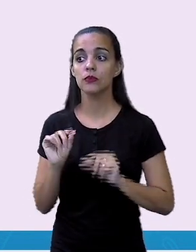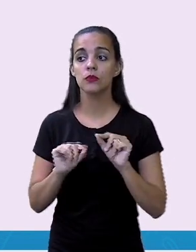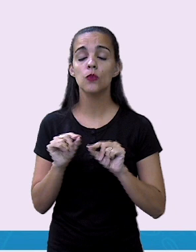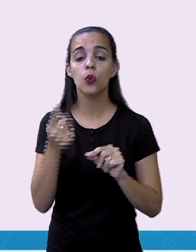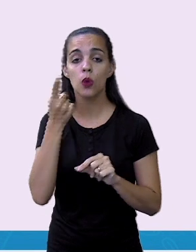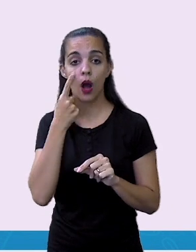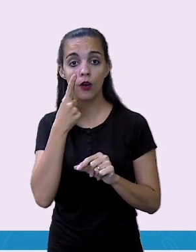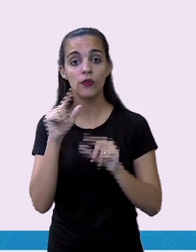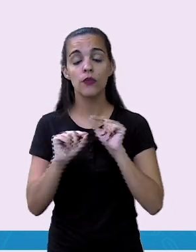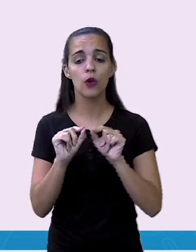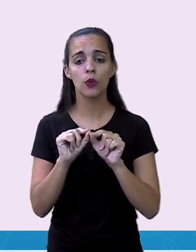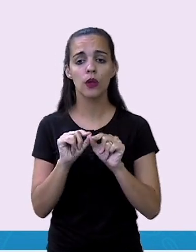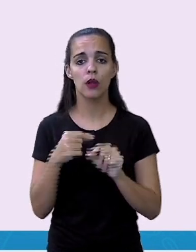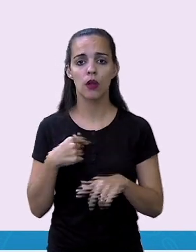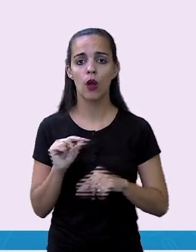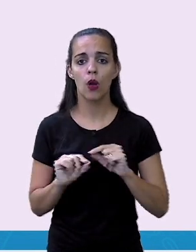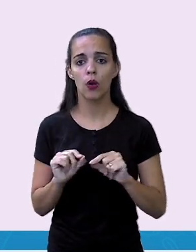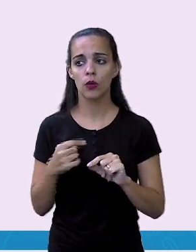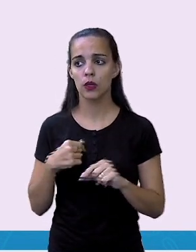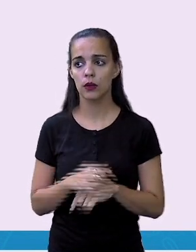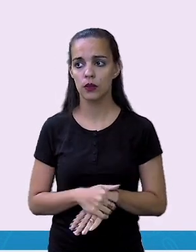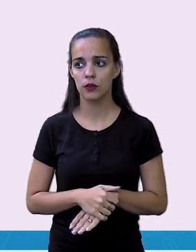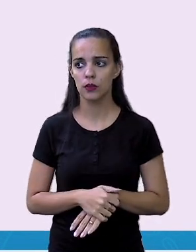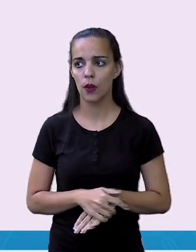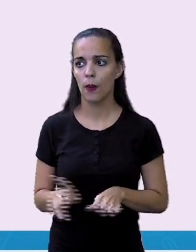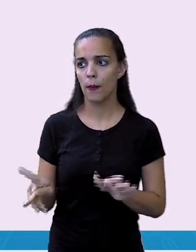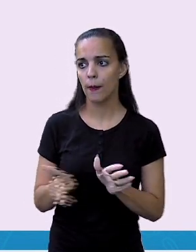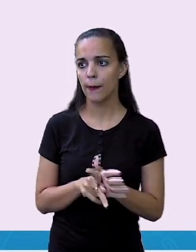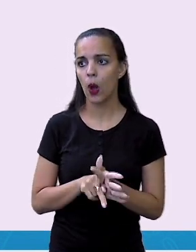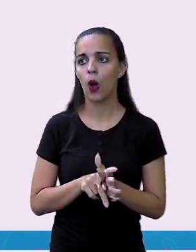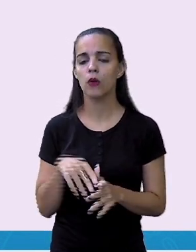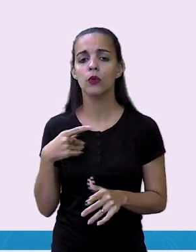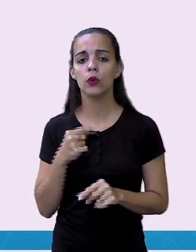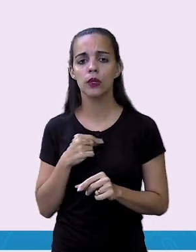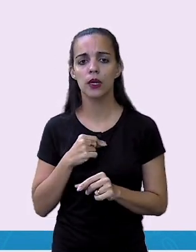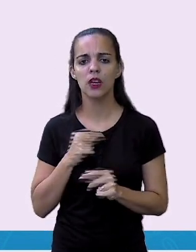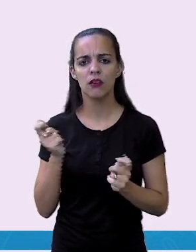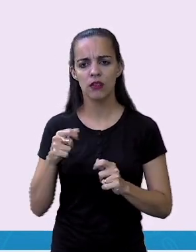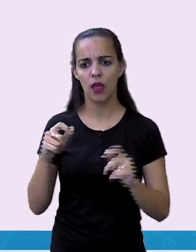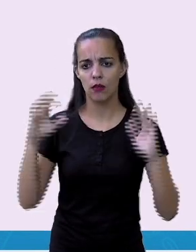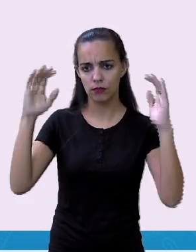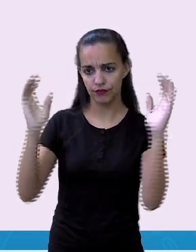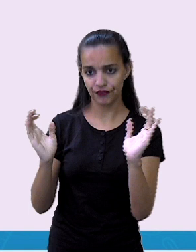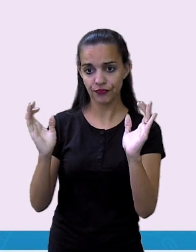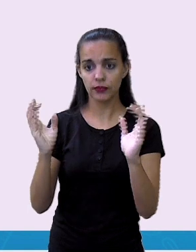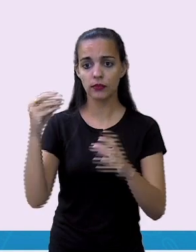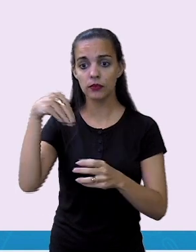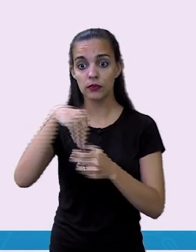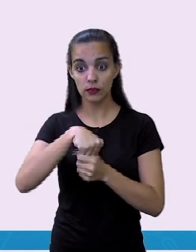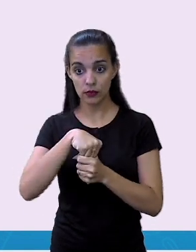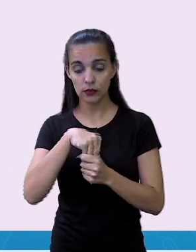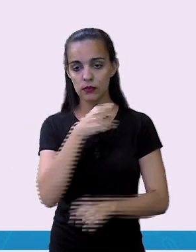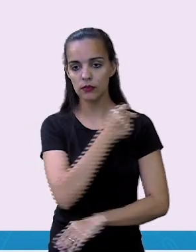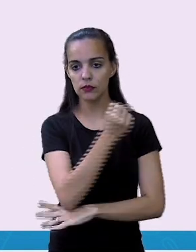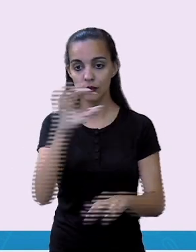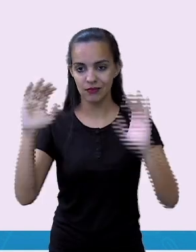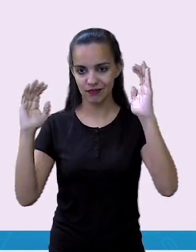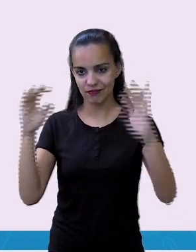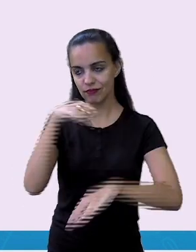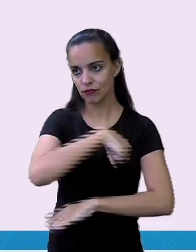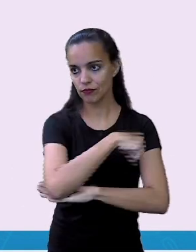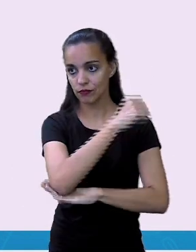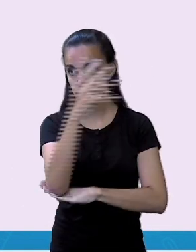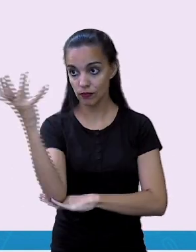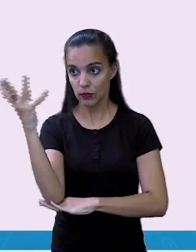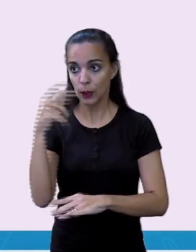a operação inversa do produto notável, que é a fatoração. A fatoração